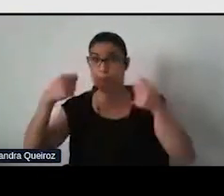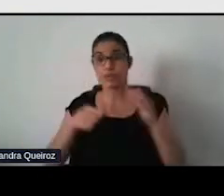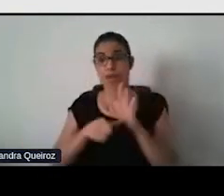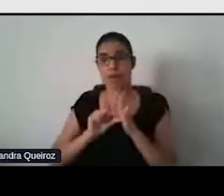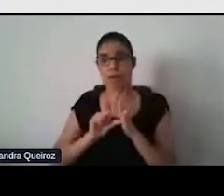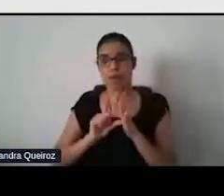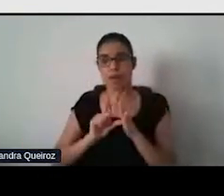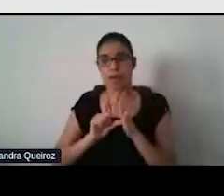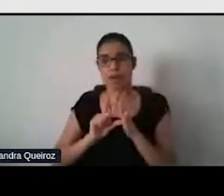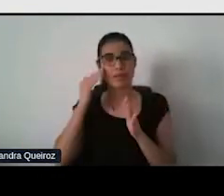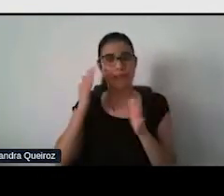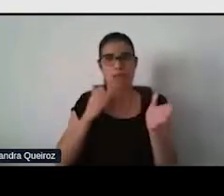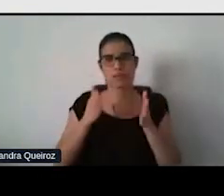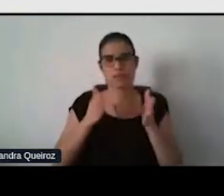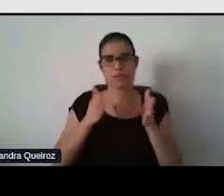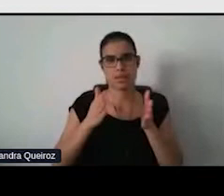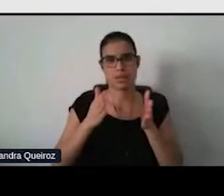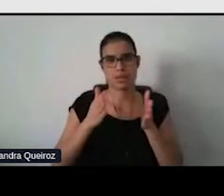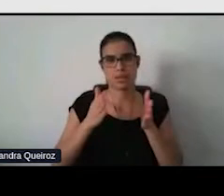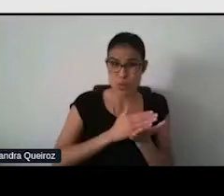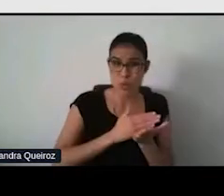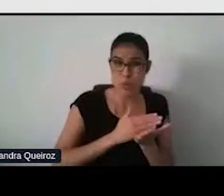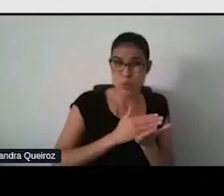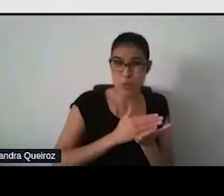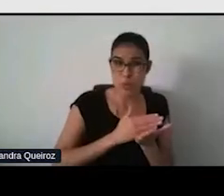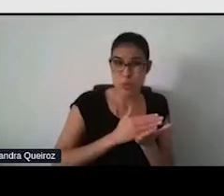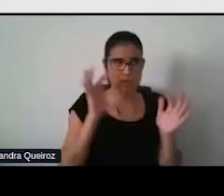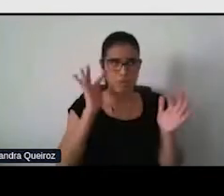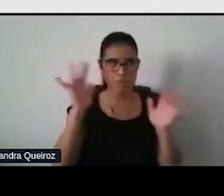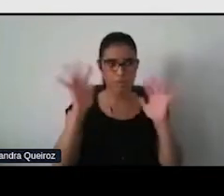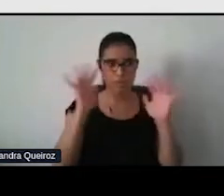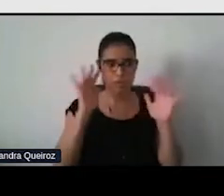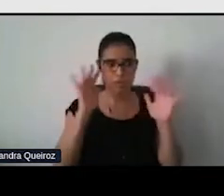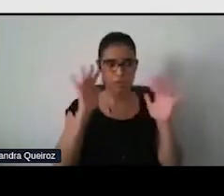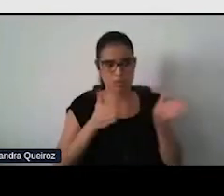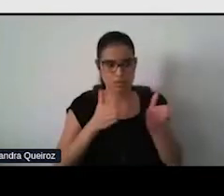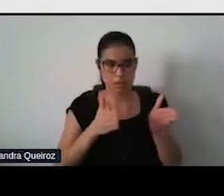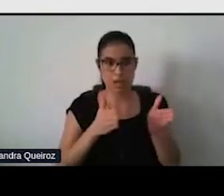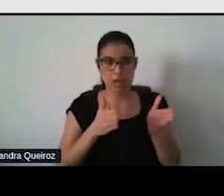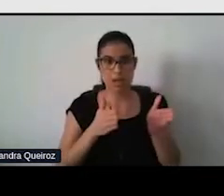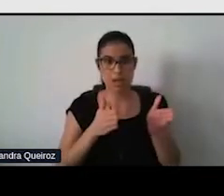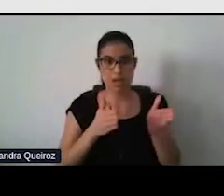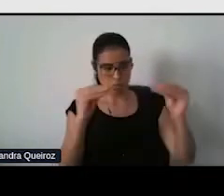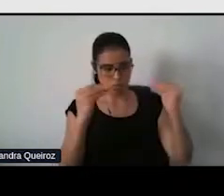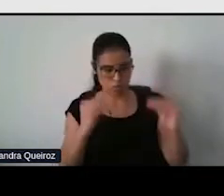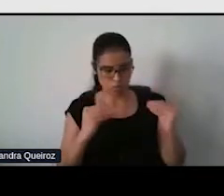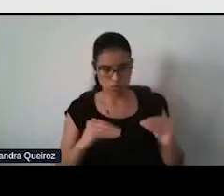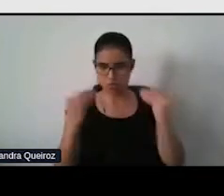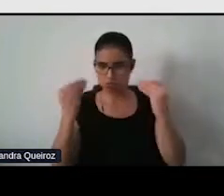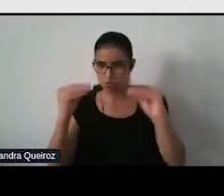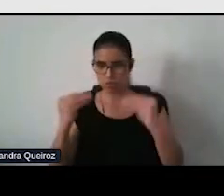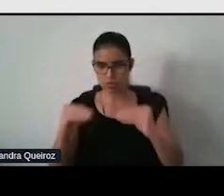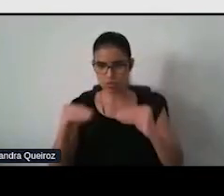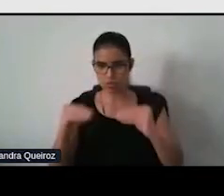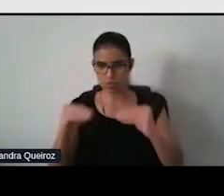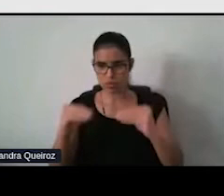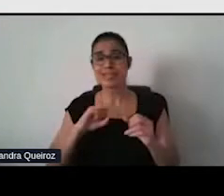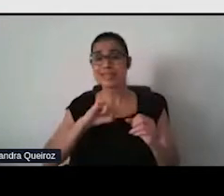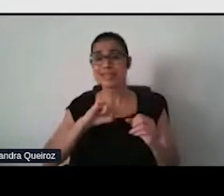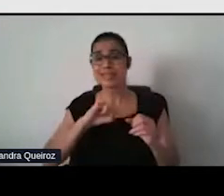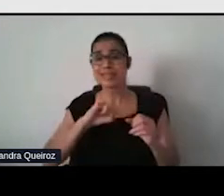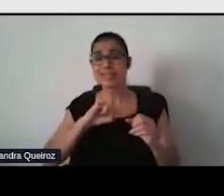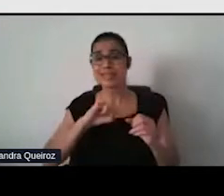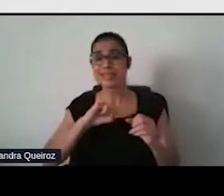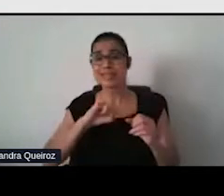ali do zero, do que depois tentar encaixar em um que já existe. Porque depois vai ser muito mais custoso, vai demandar mais tempo,